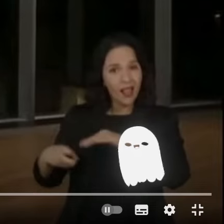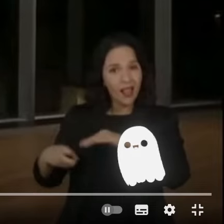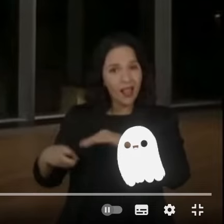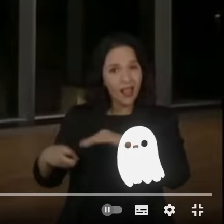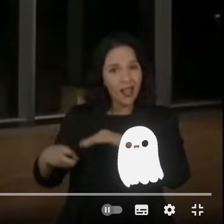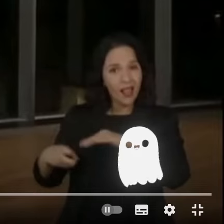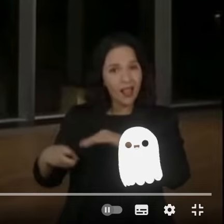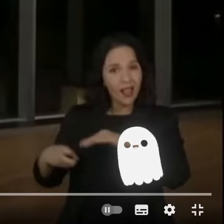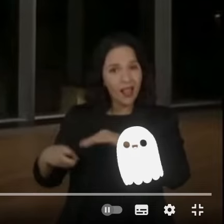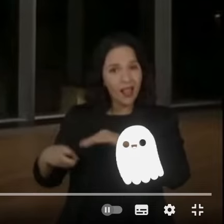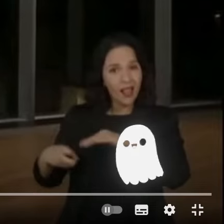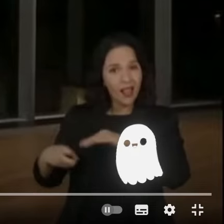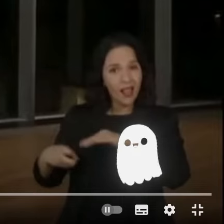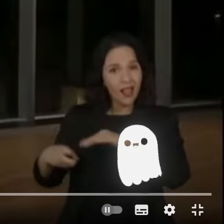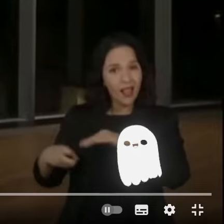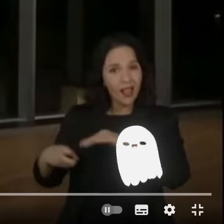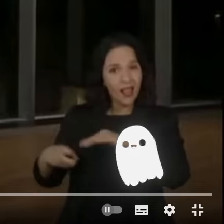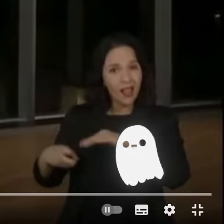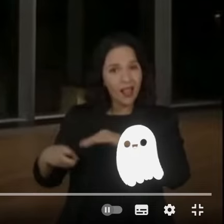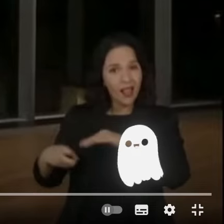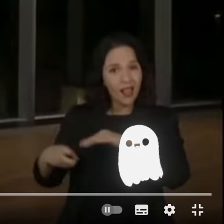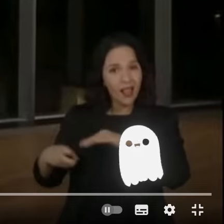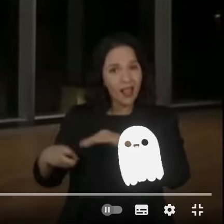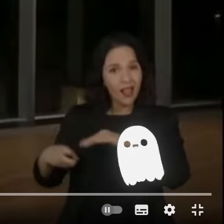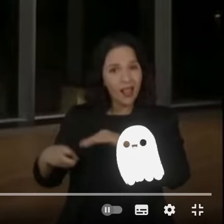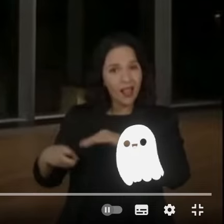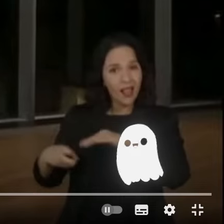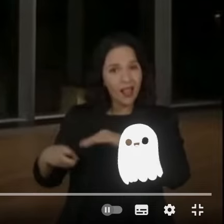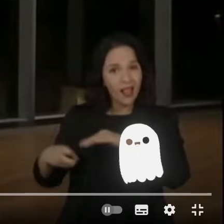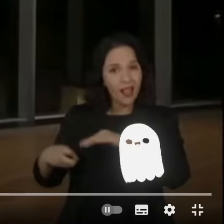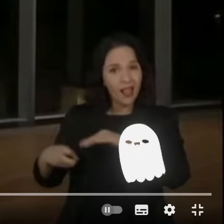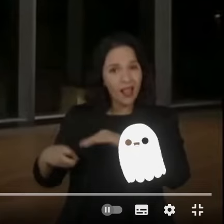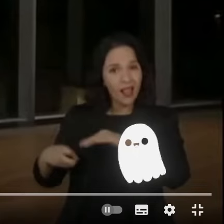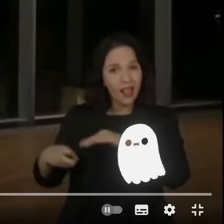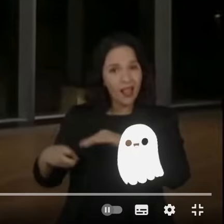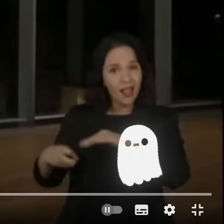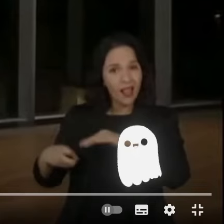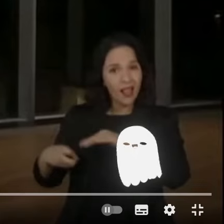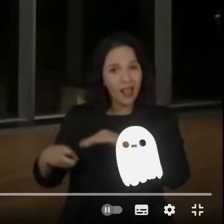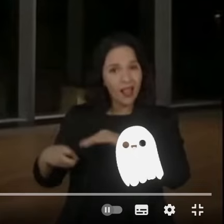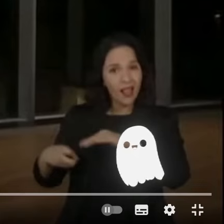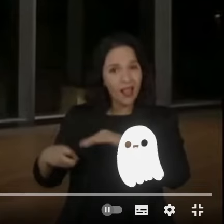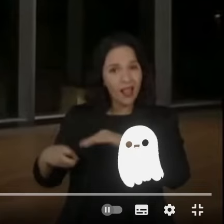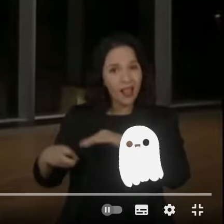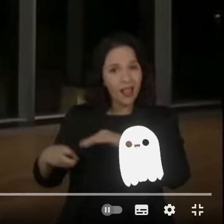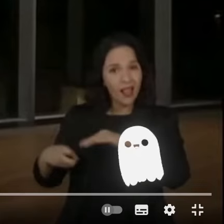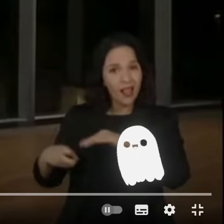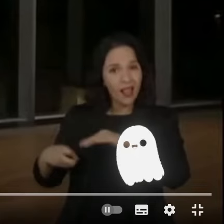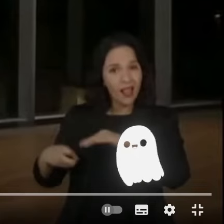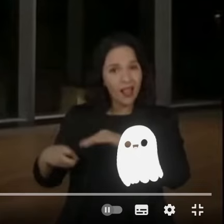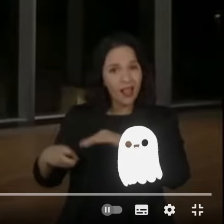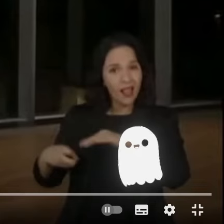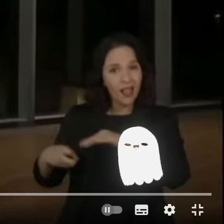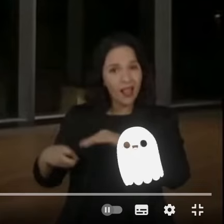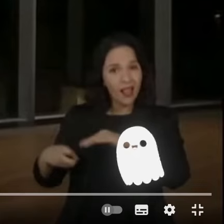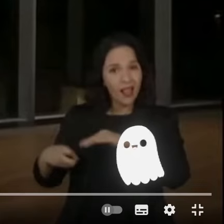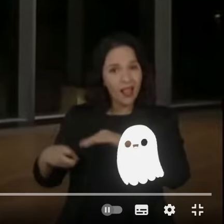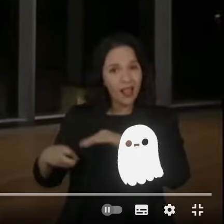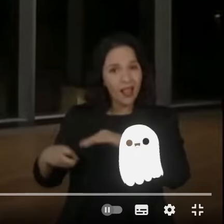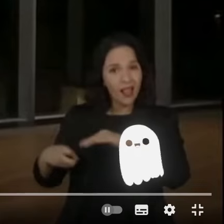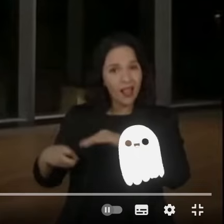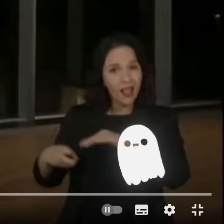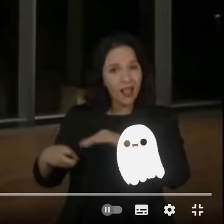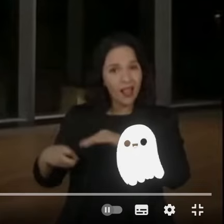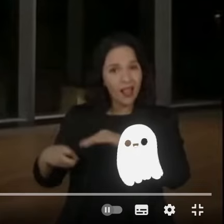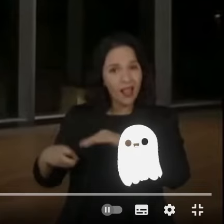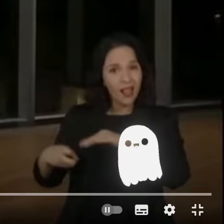eu amo me deu A Noiva do Chuck também. Aí, enfim, aí tinha essa casa abandonada. E como eu e o Vini, a gente jogava muito dessas coisas e tal, brincava de